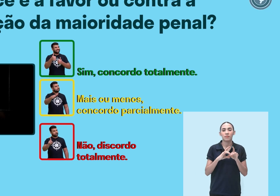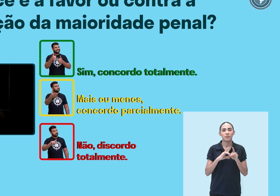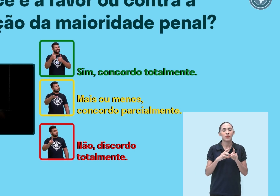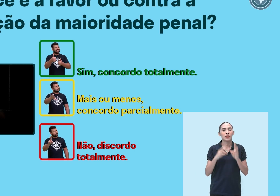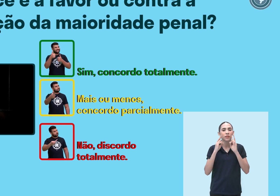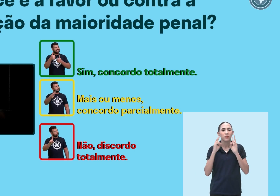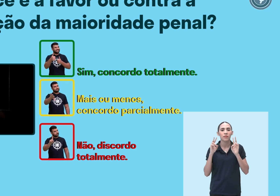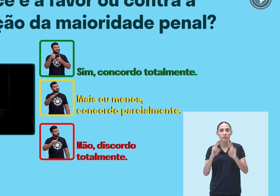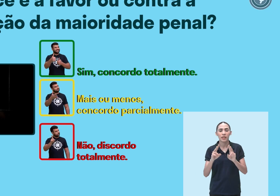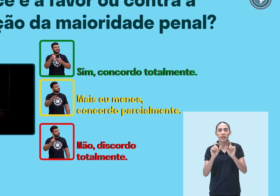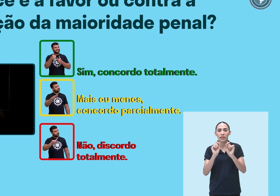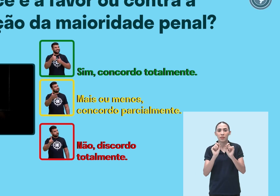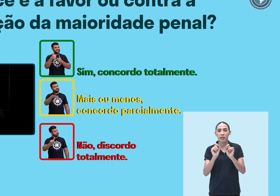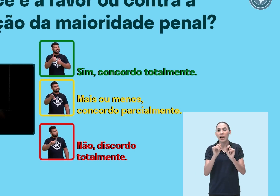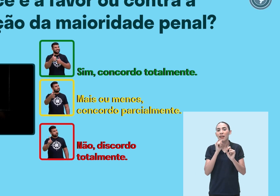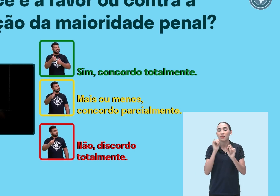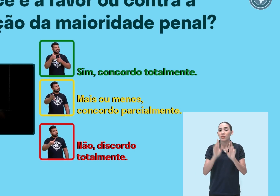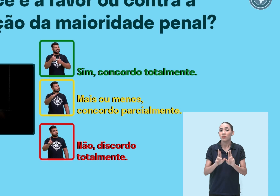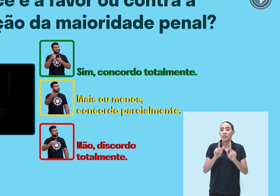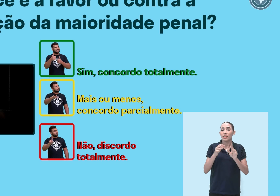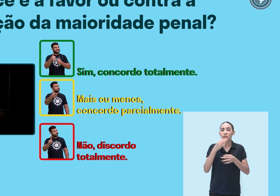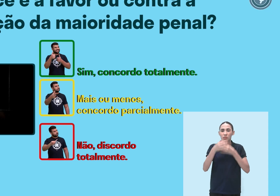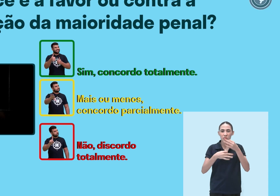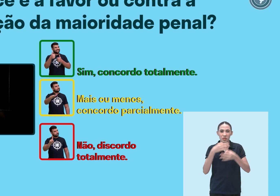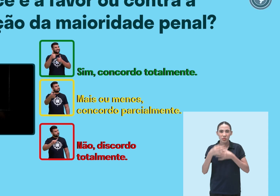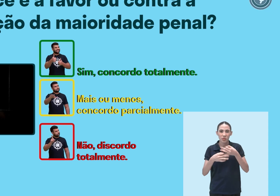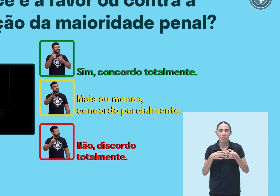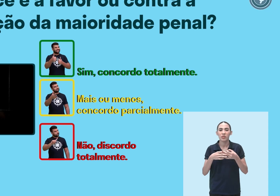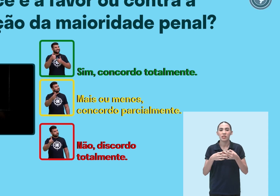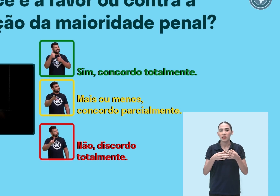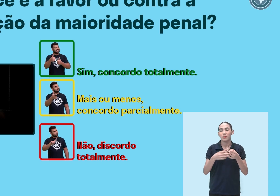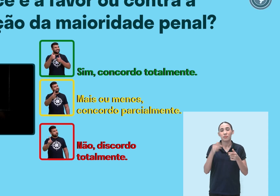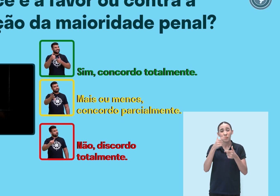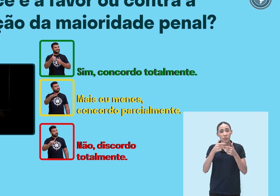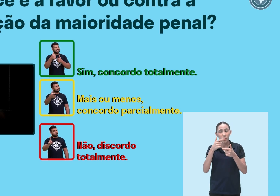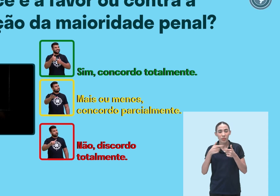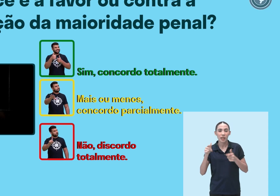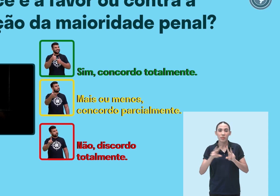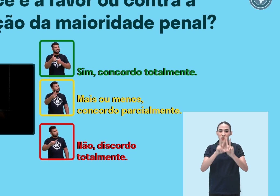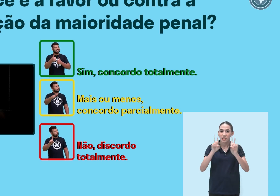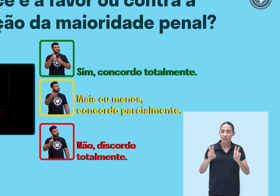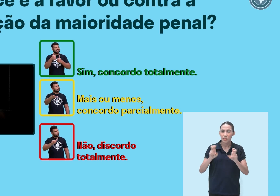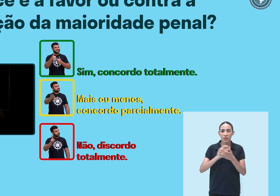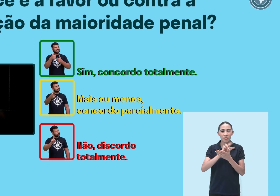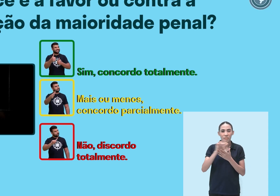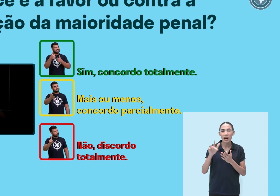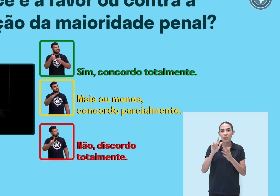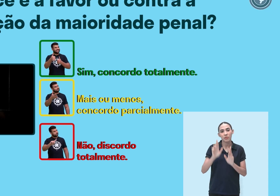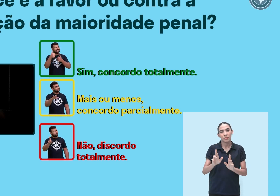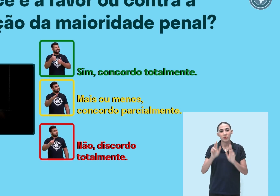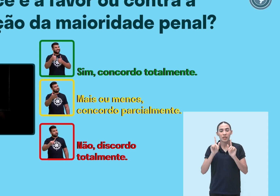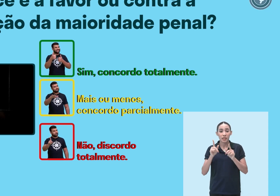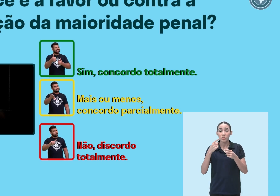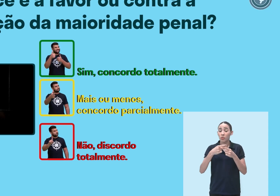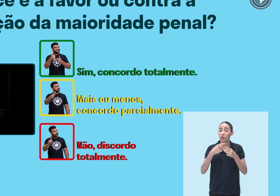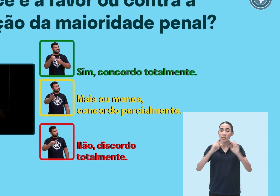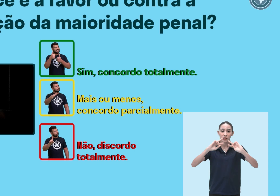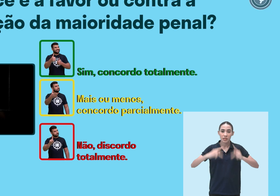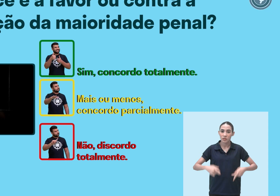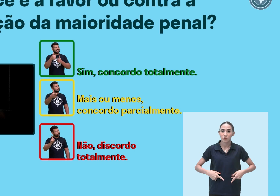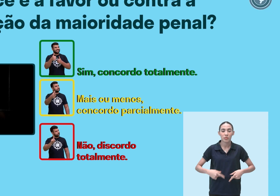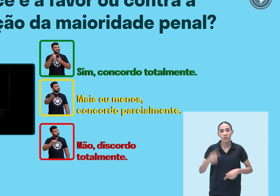sempre para questões controversas como essa, questões problemáticas e temáticas de modos diferentes, porque somos seres